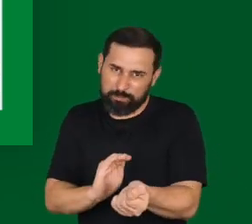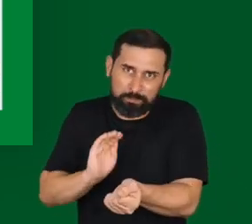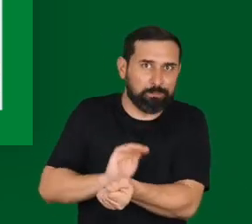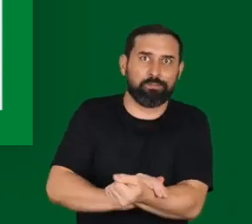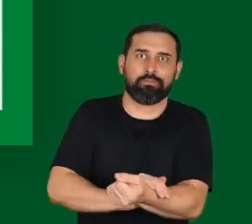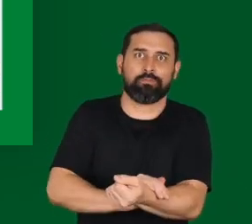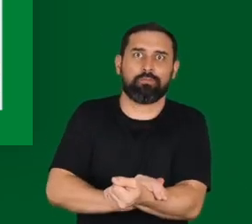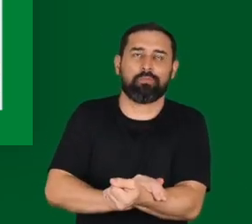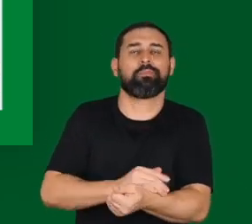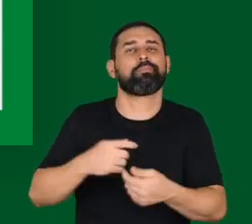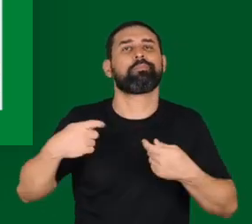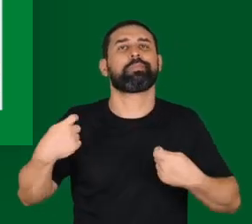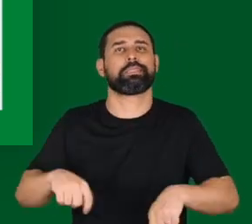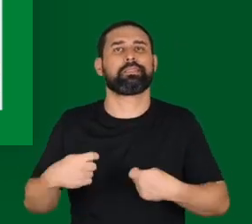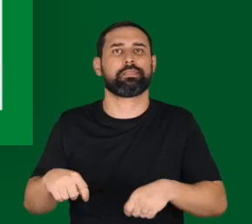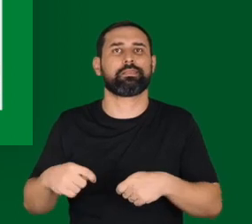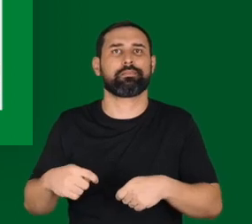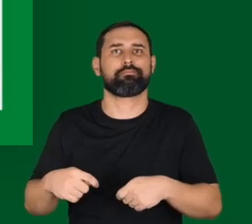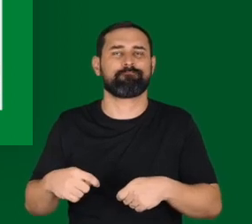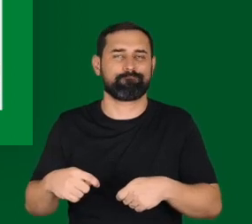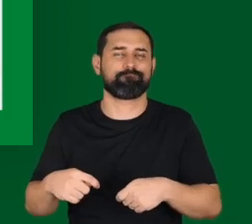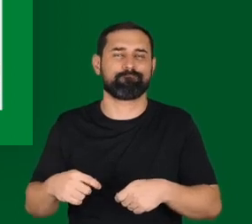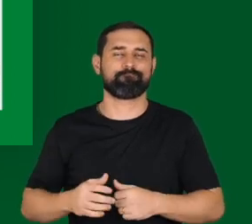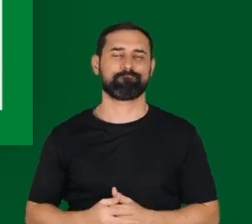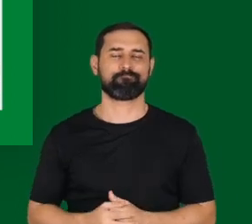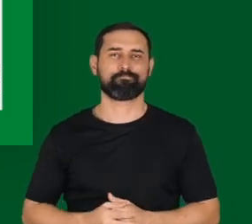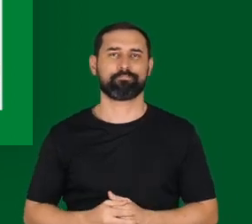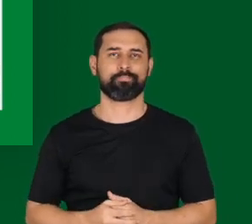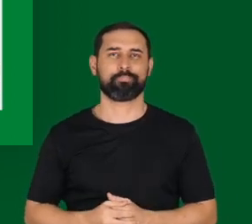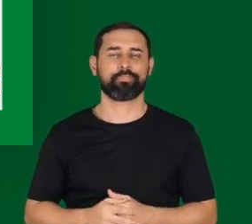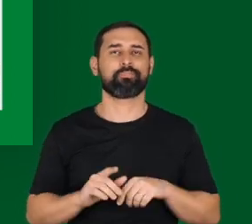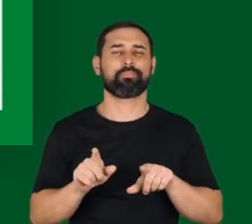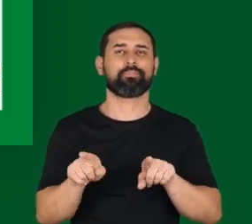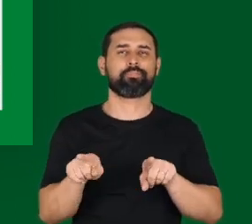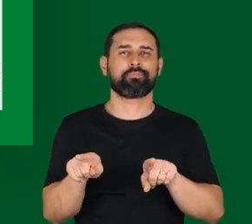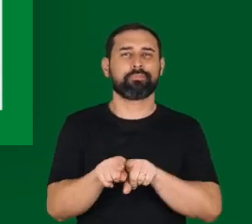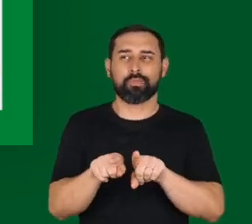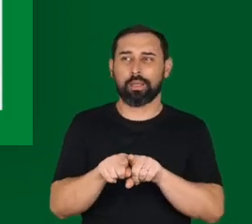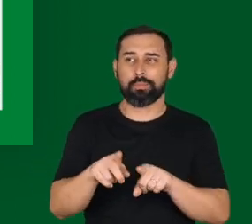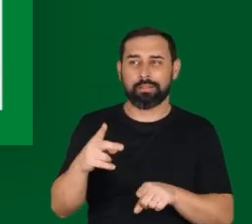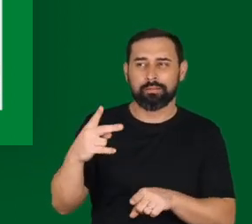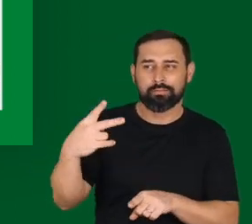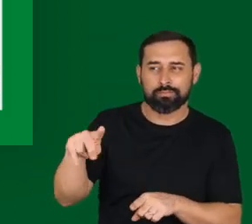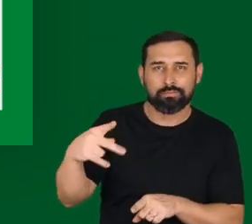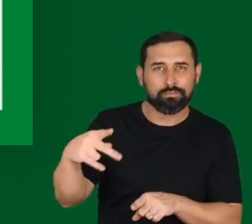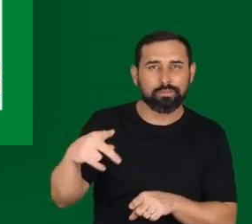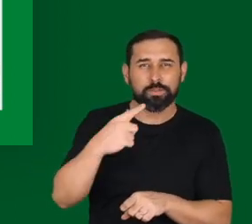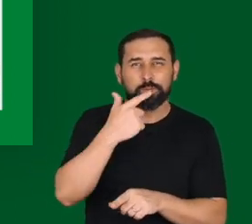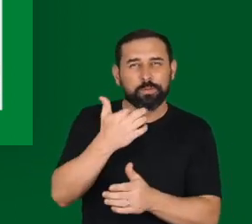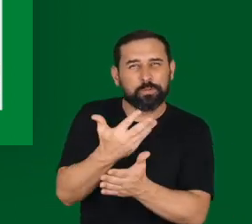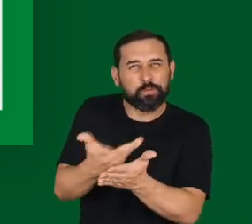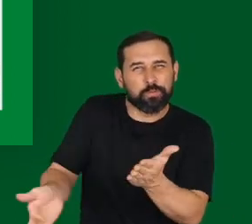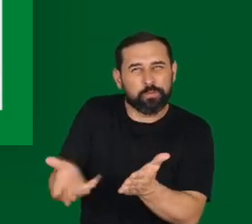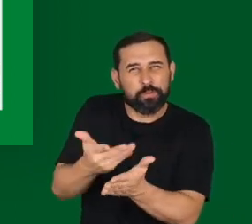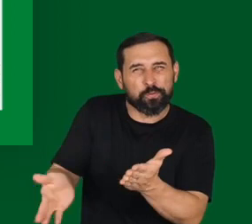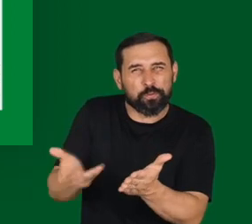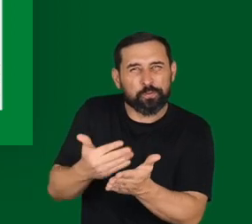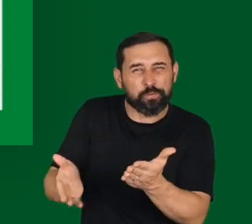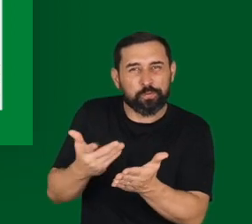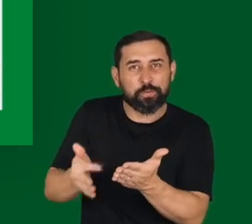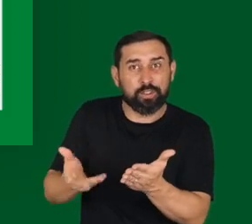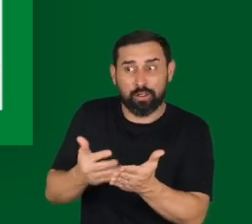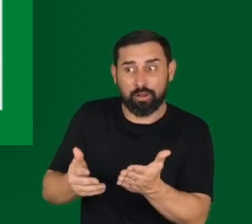torneira, né, ele está tendo aquele sangramento e o Stop the Blade também, né, como um dos cursos aí,